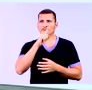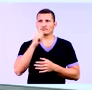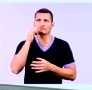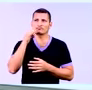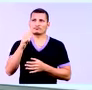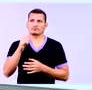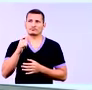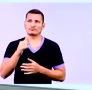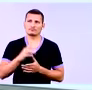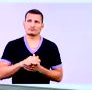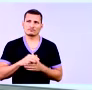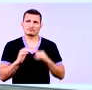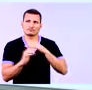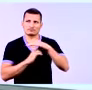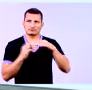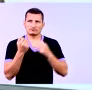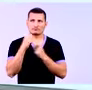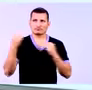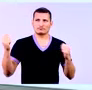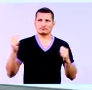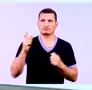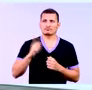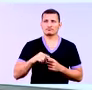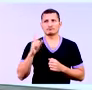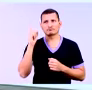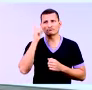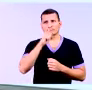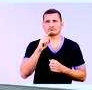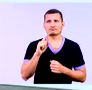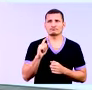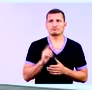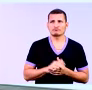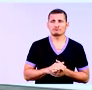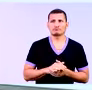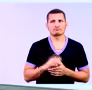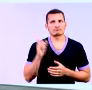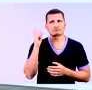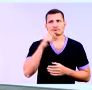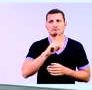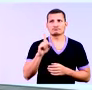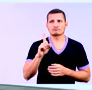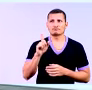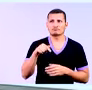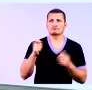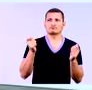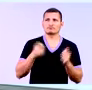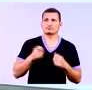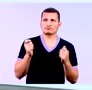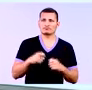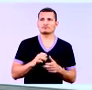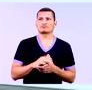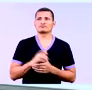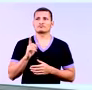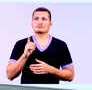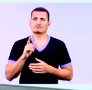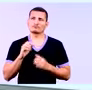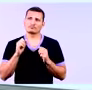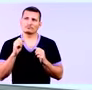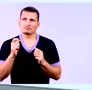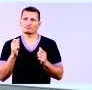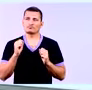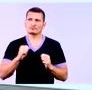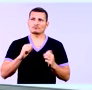elétrica numa grande organização é uma coisa difícil para nós. Difícil não, é uma coisa possível, é uma coisa factível de